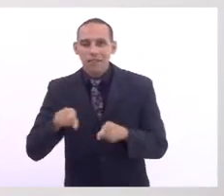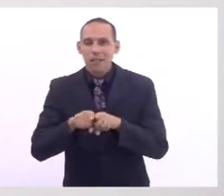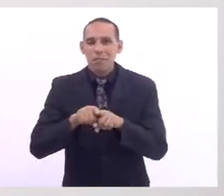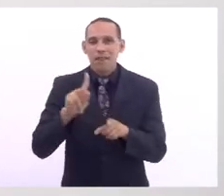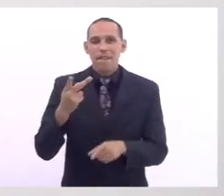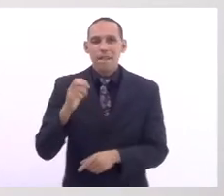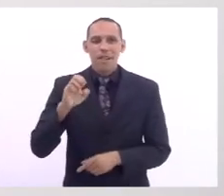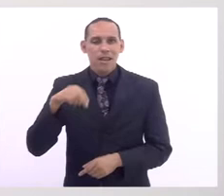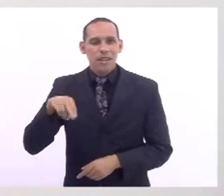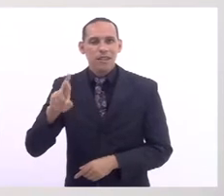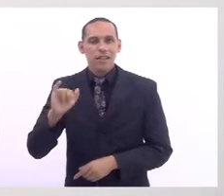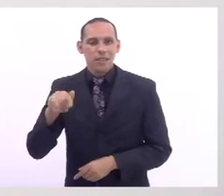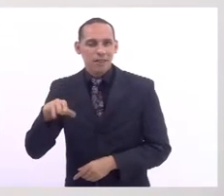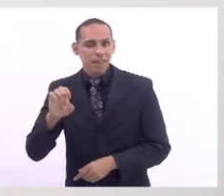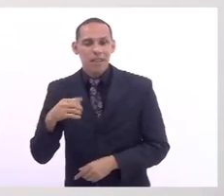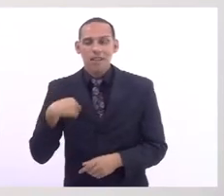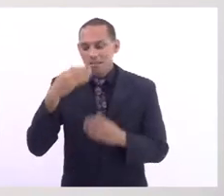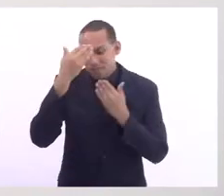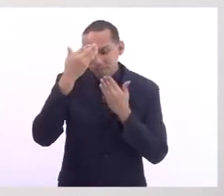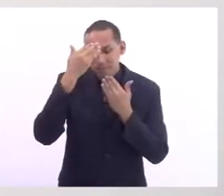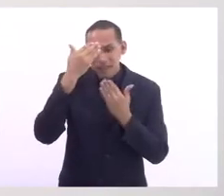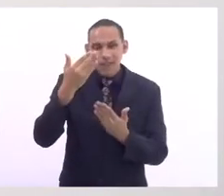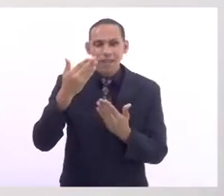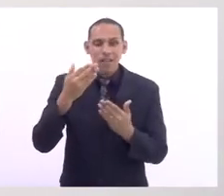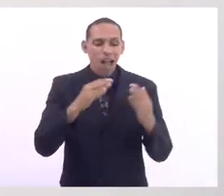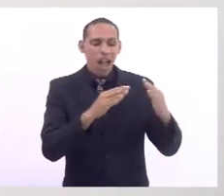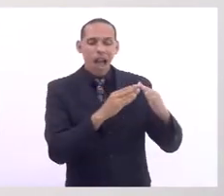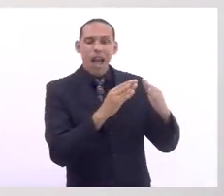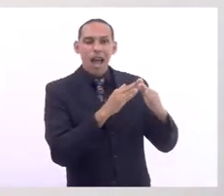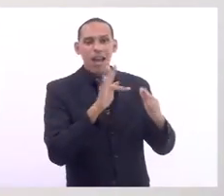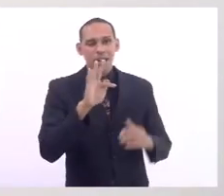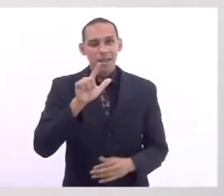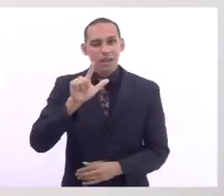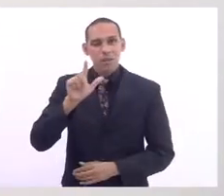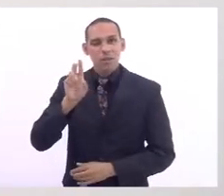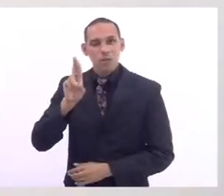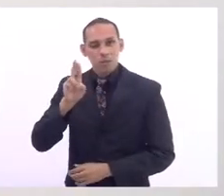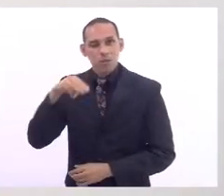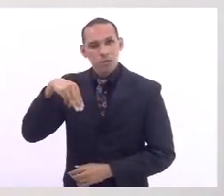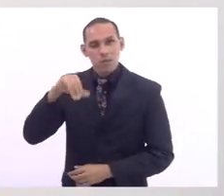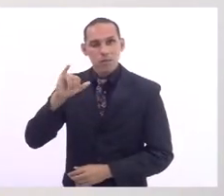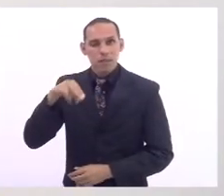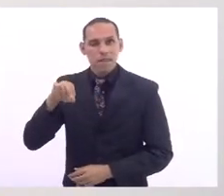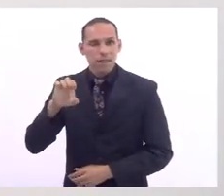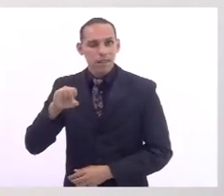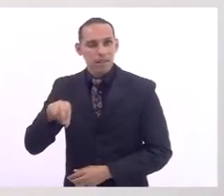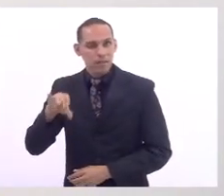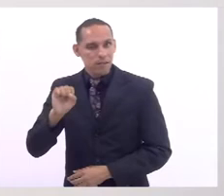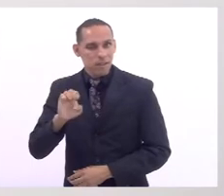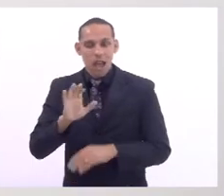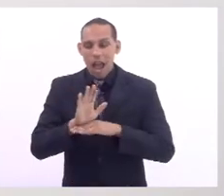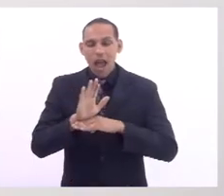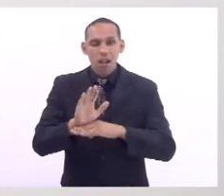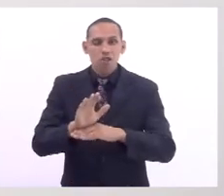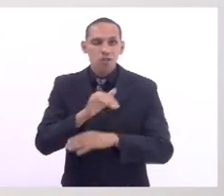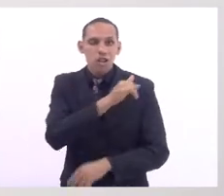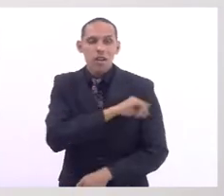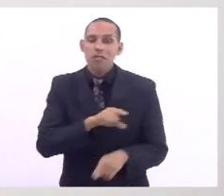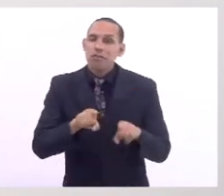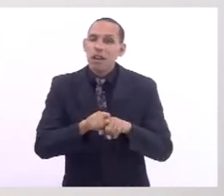contribuição fundamental que a classificação Fluminense vem dando não só para o Rio de Janeiro tá o Brasil e para o mundo